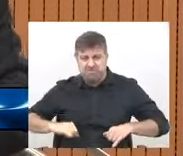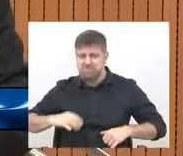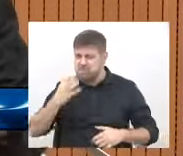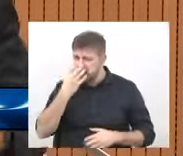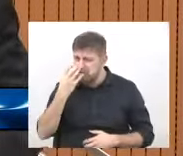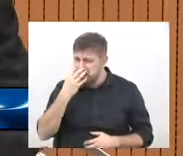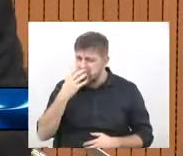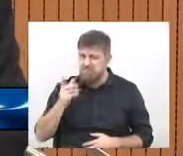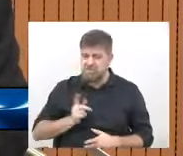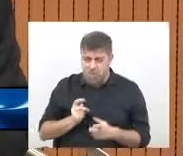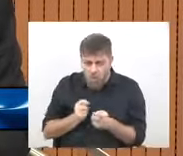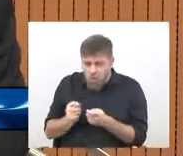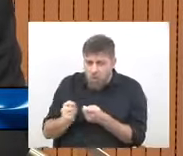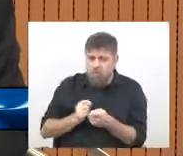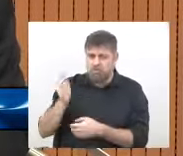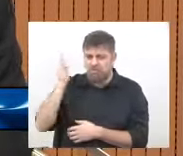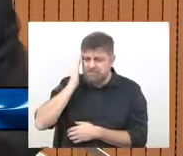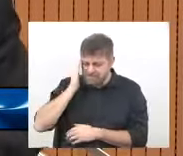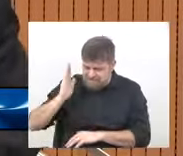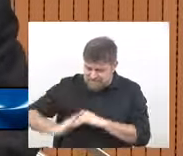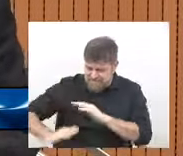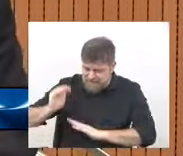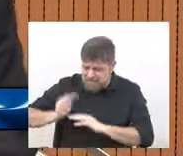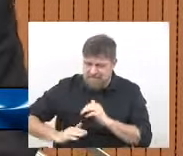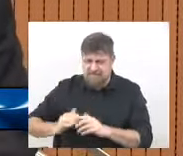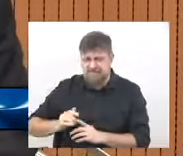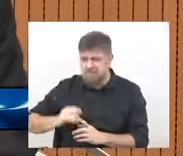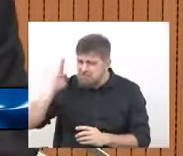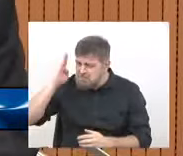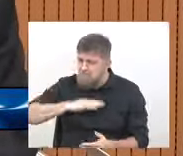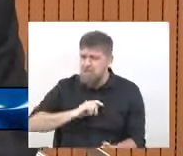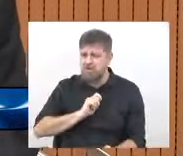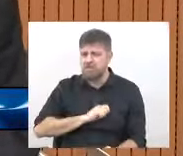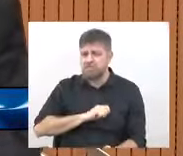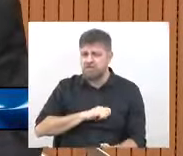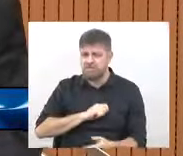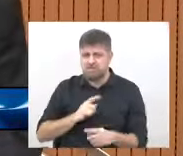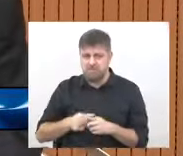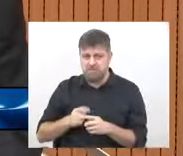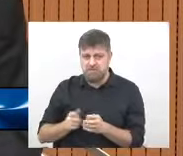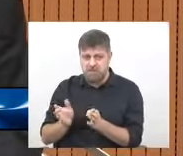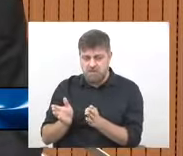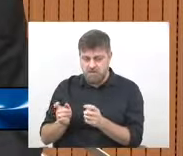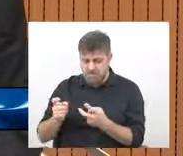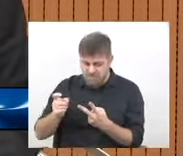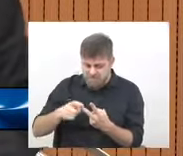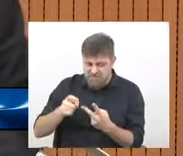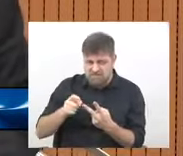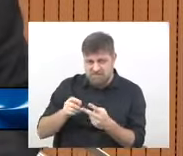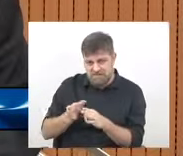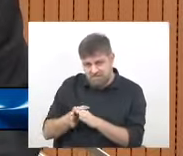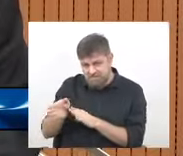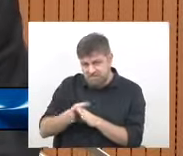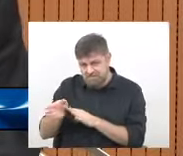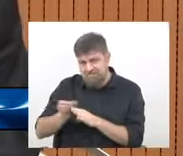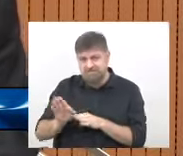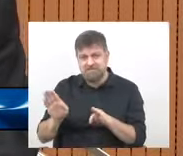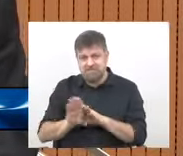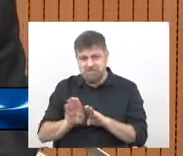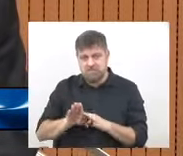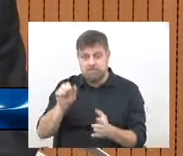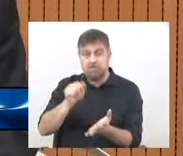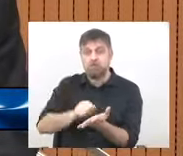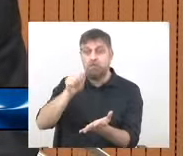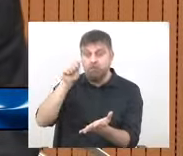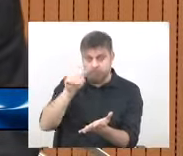realmente um controle destas ações, não apenas por recomendações veterinárias, mas através de